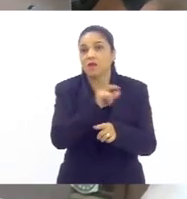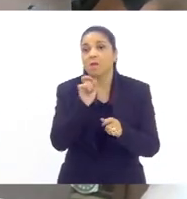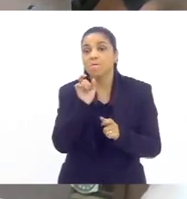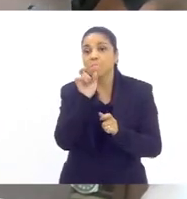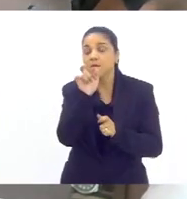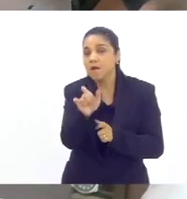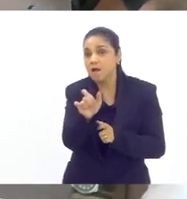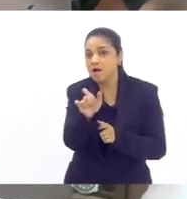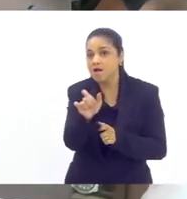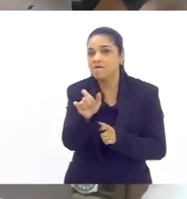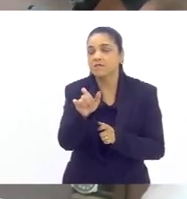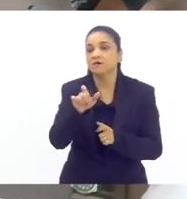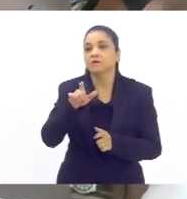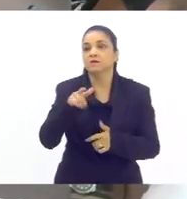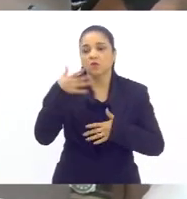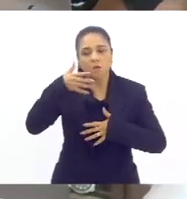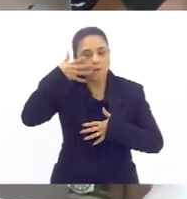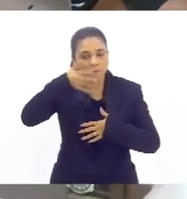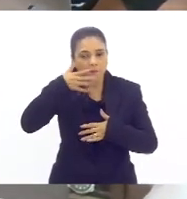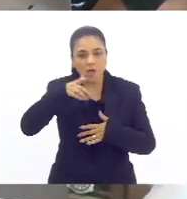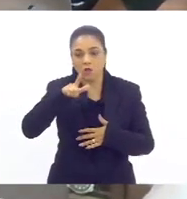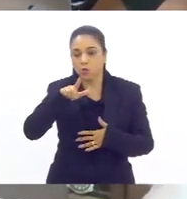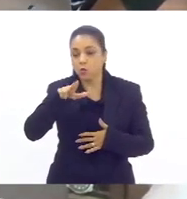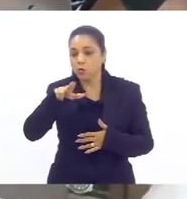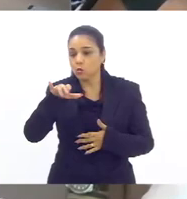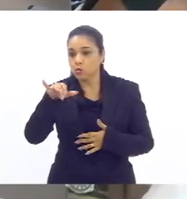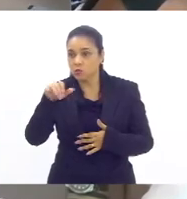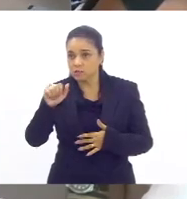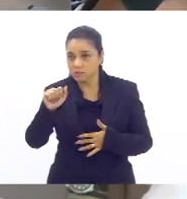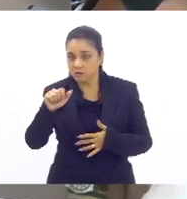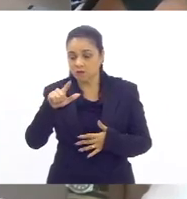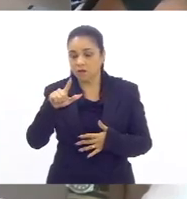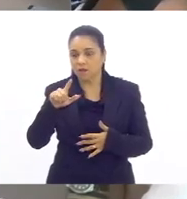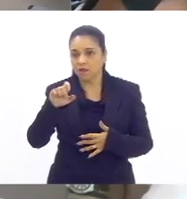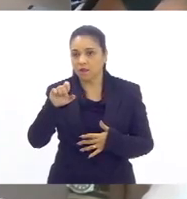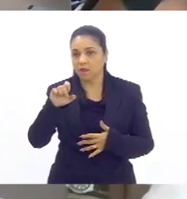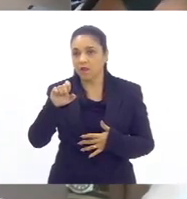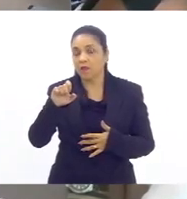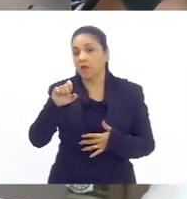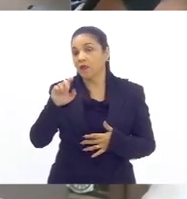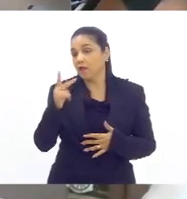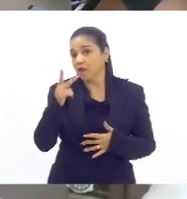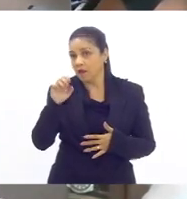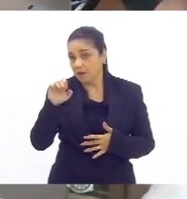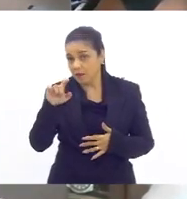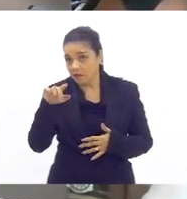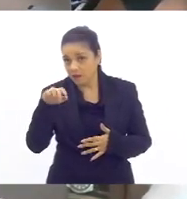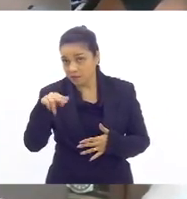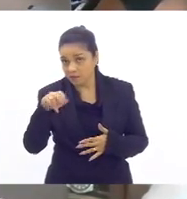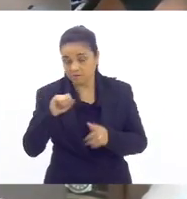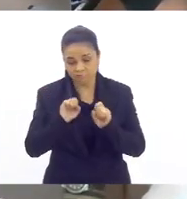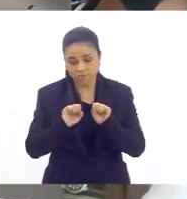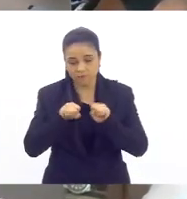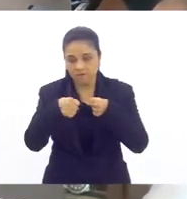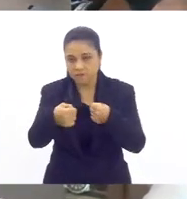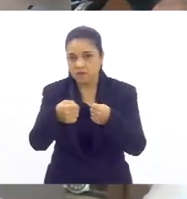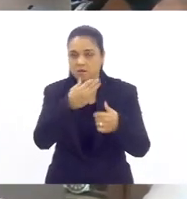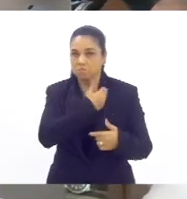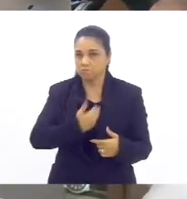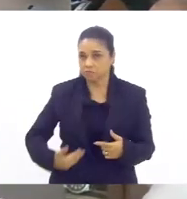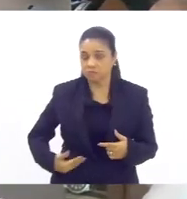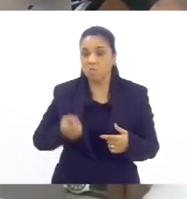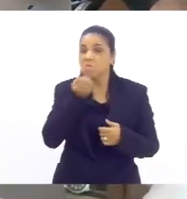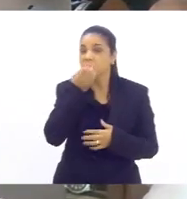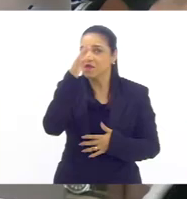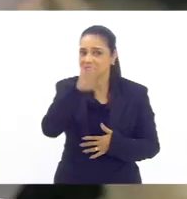palavra da Lúcia Helena de Oliveira da nossa gloriosa e combativa Defensoria Pública Boa tarde a todos e todos